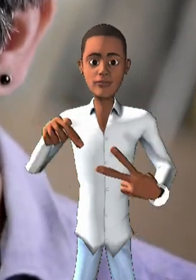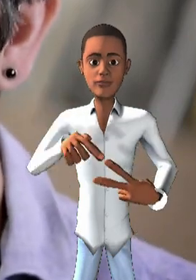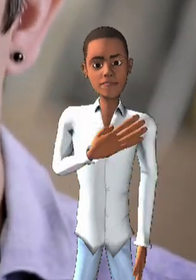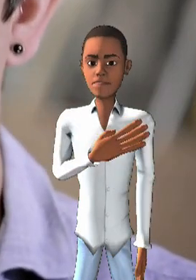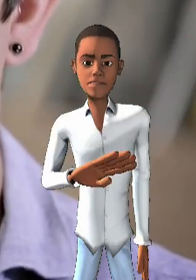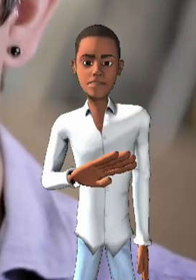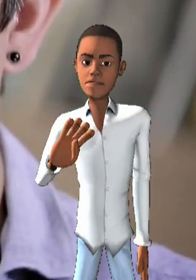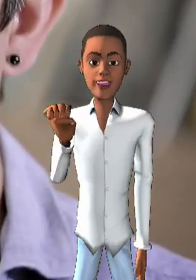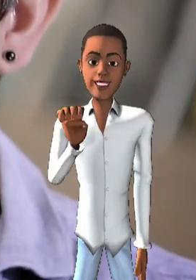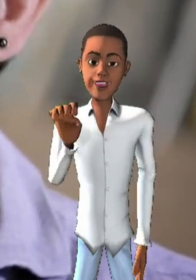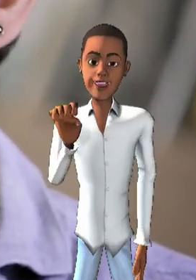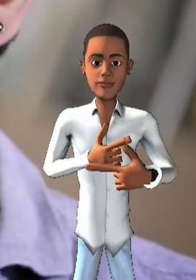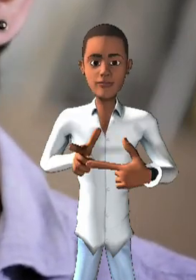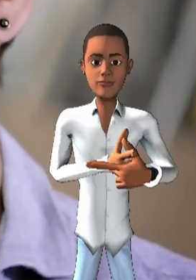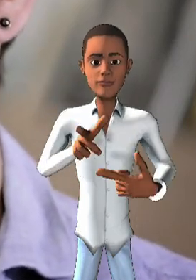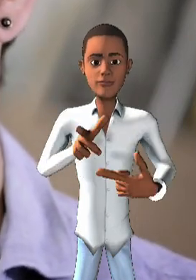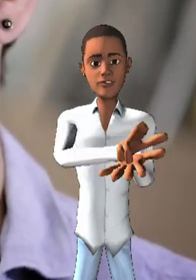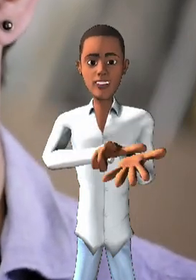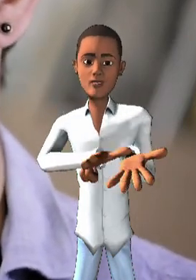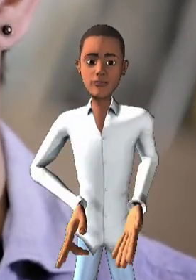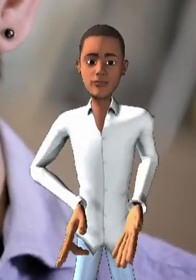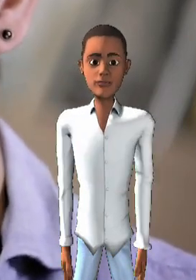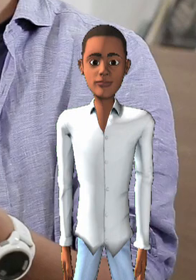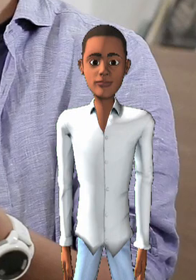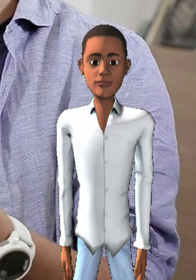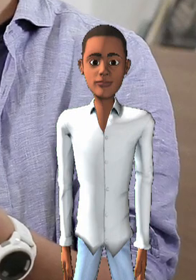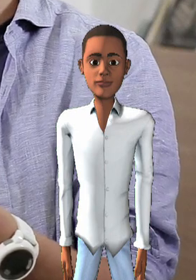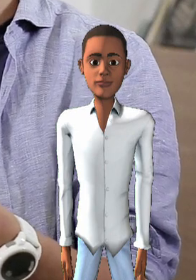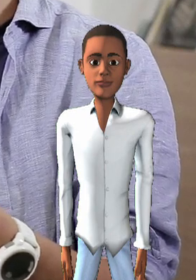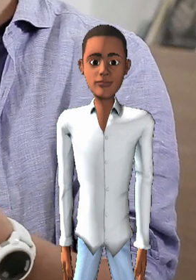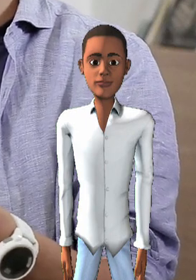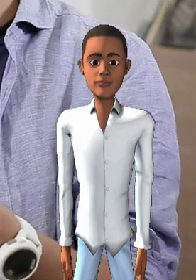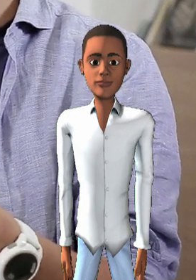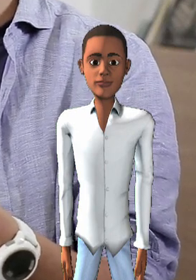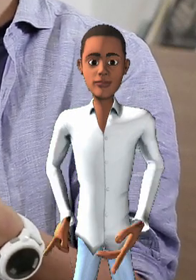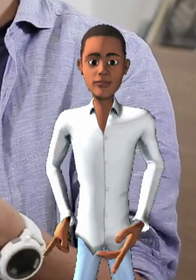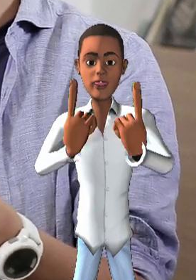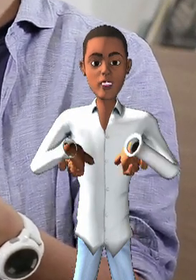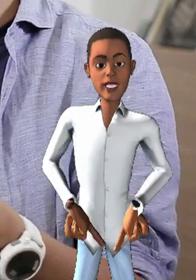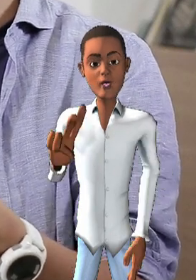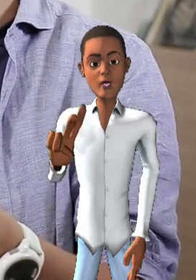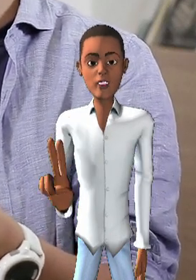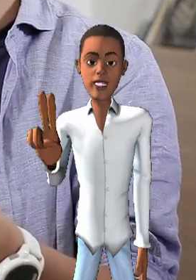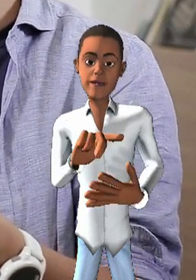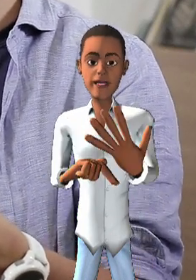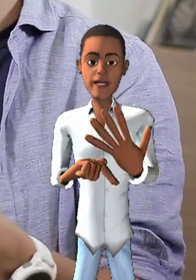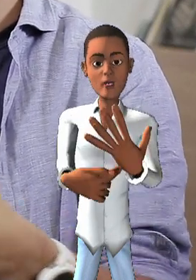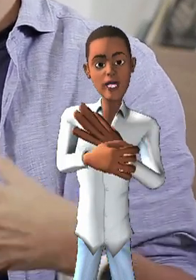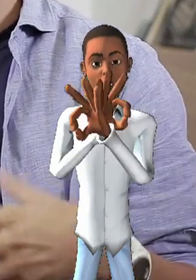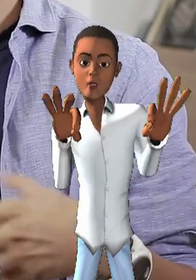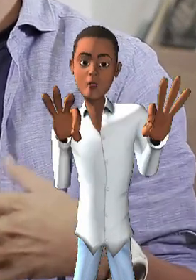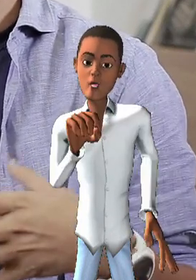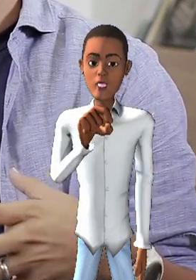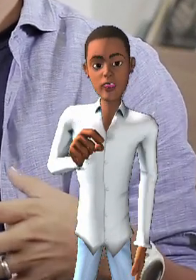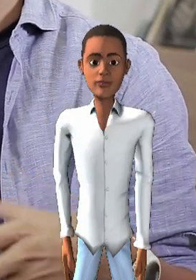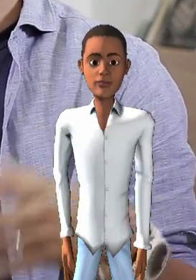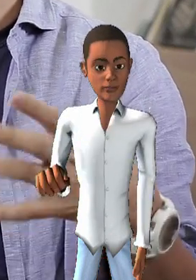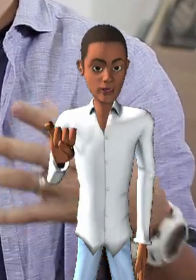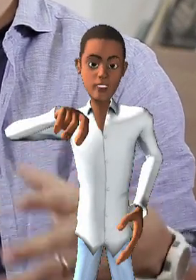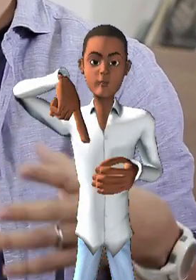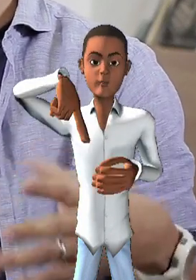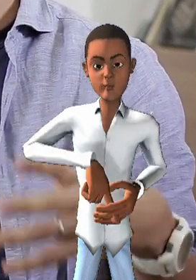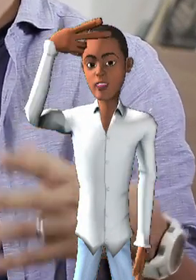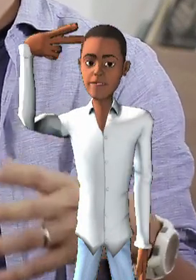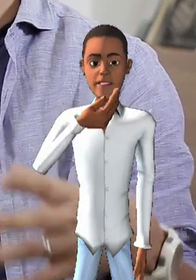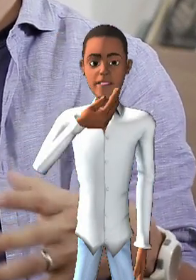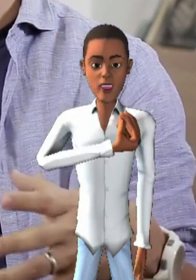homofóbicas, sexistas e orientadas por classe. Então, não tem como, os antropólogos têm uma metáfora que eu acho ótima, que é, não tem